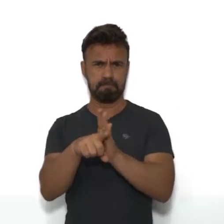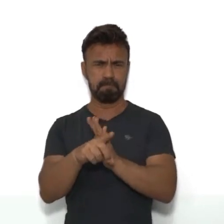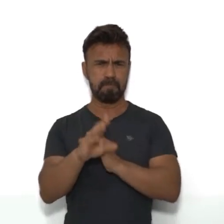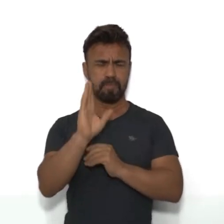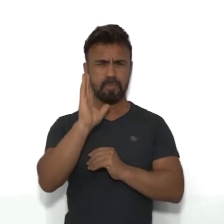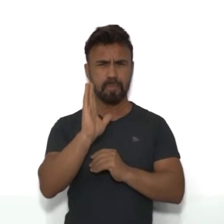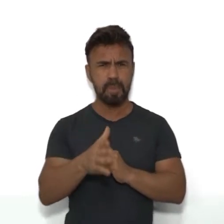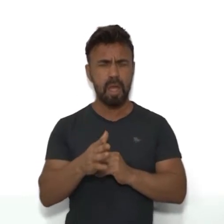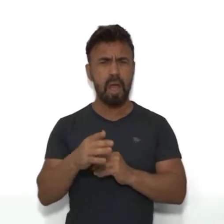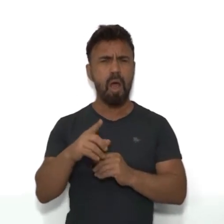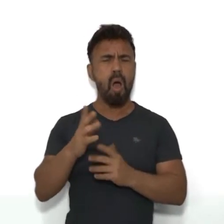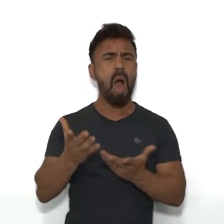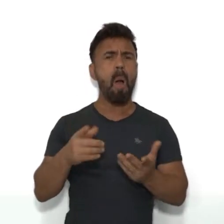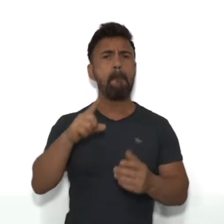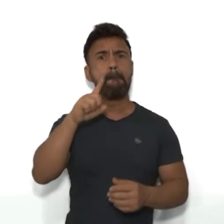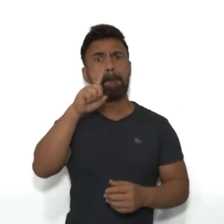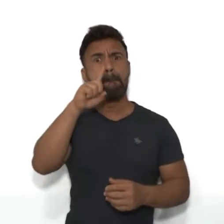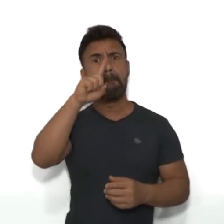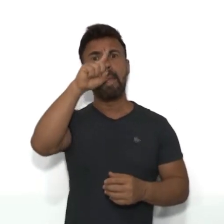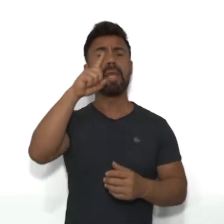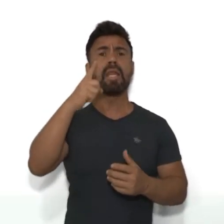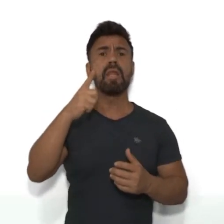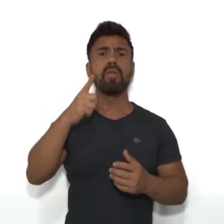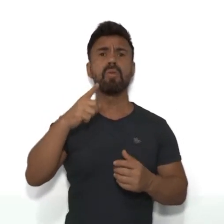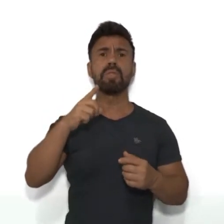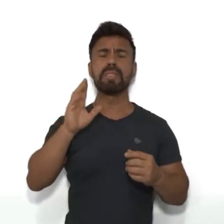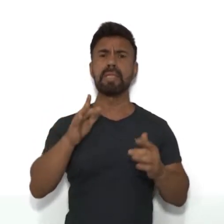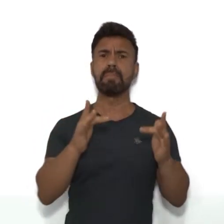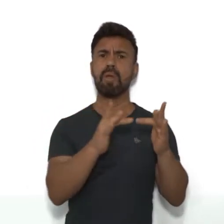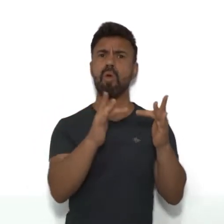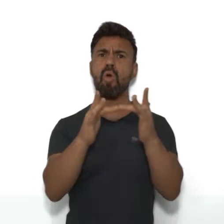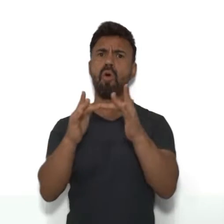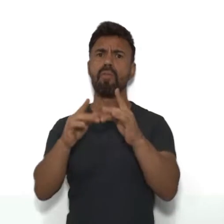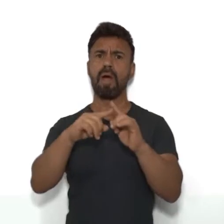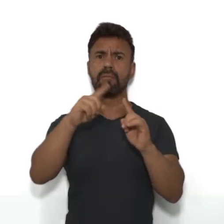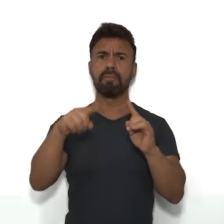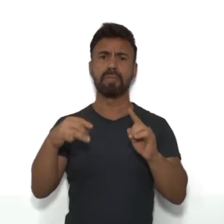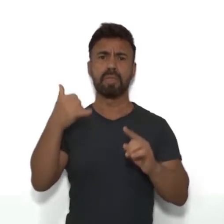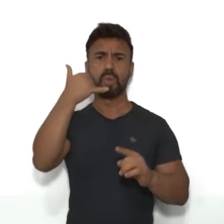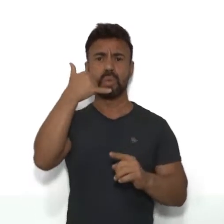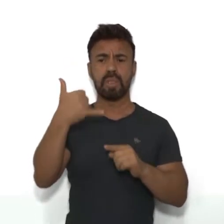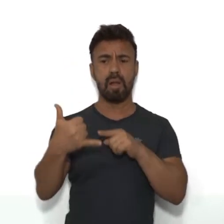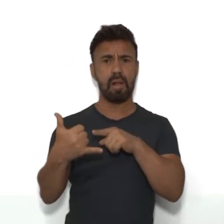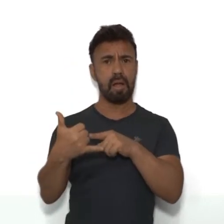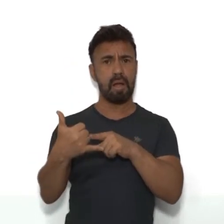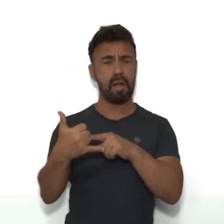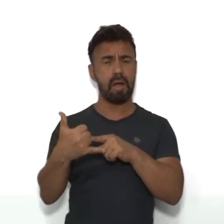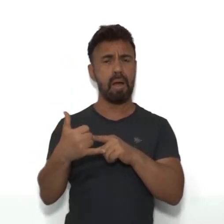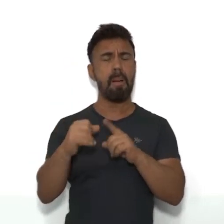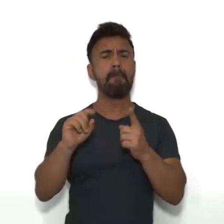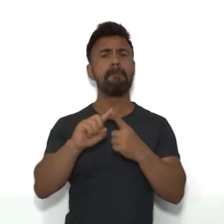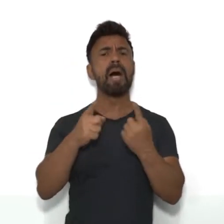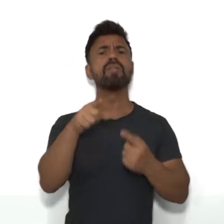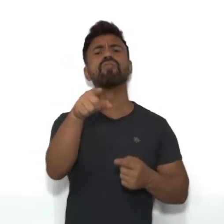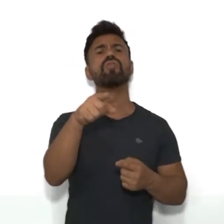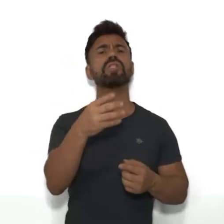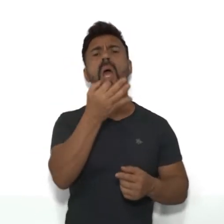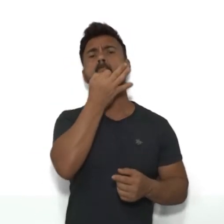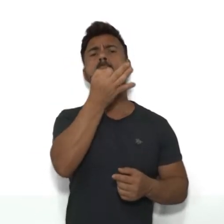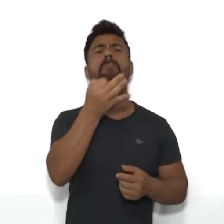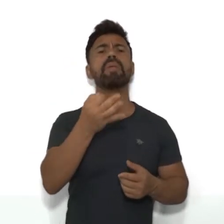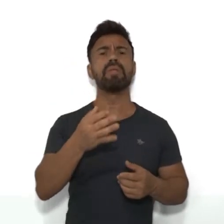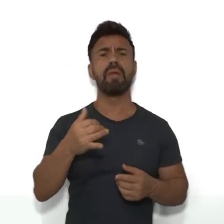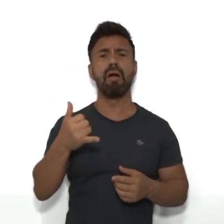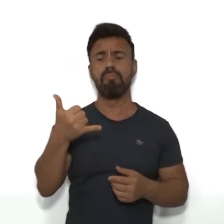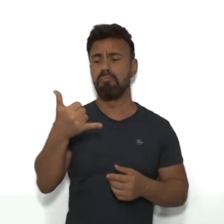sobre o perigo real de exposição dos seres humanos aos celulares. Mas e você? Qual é a sua opinião